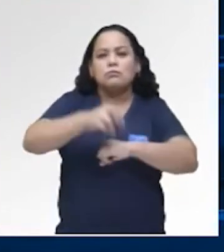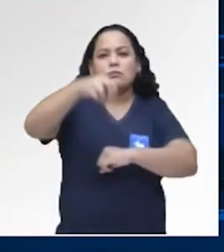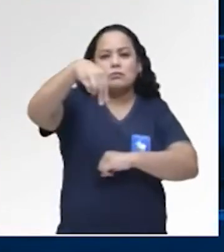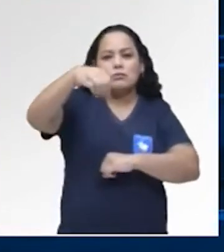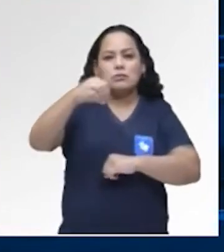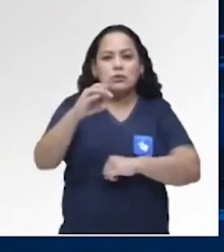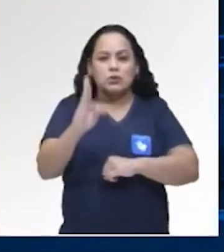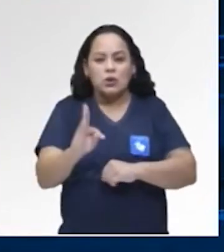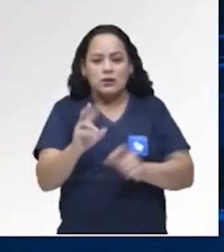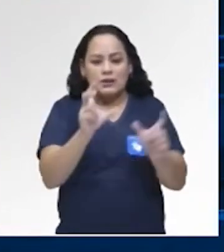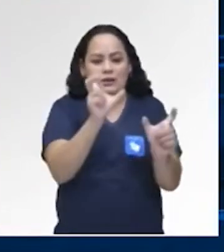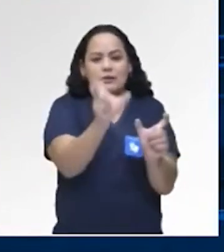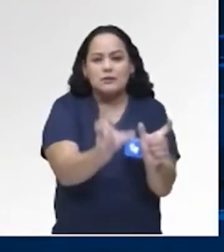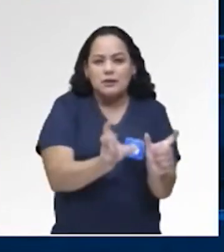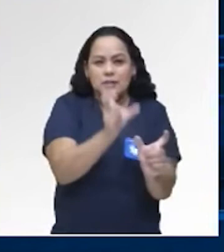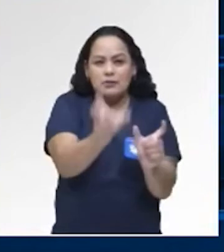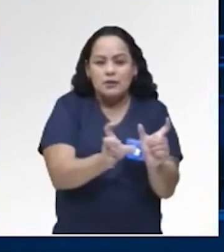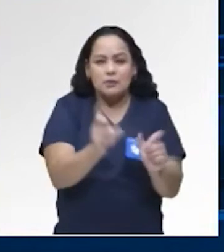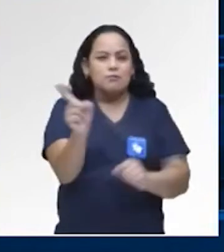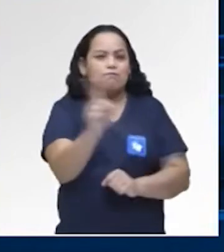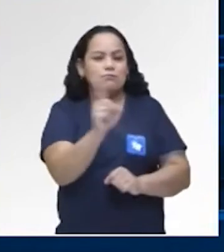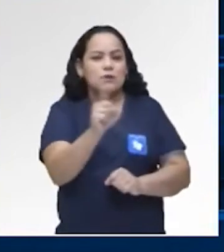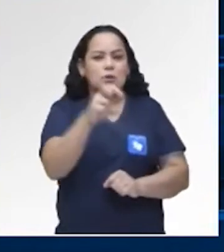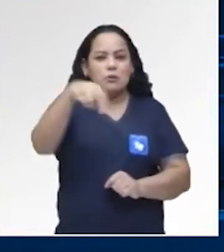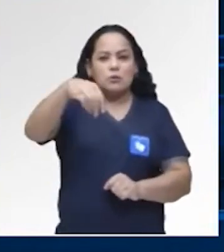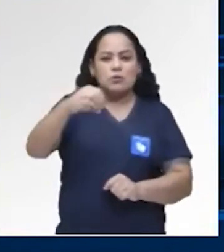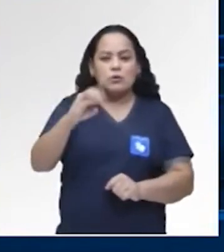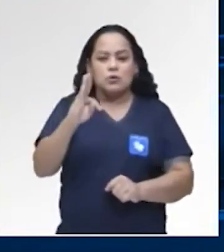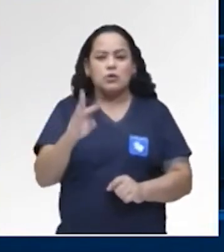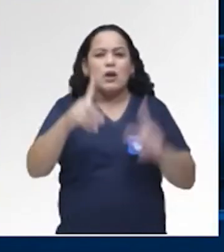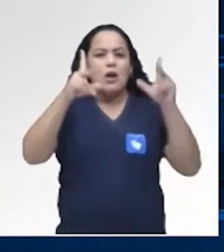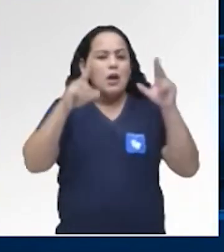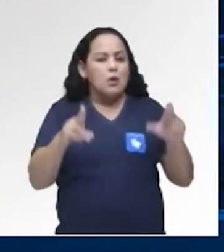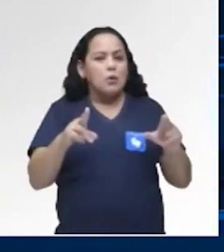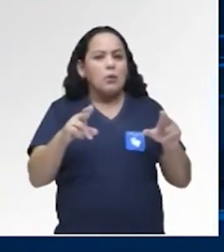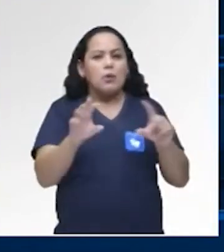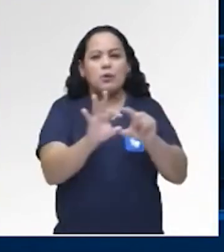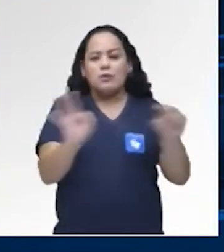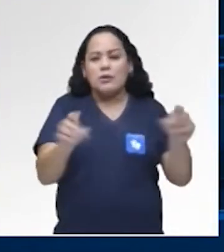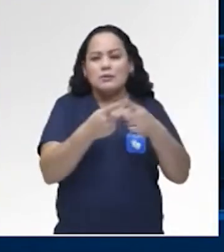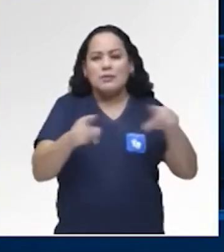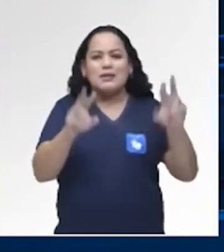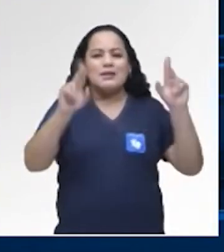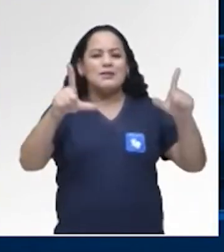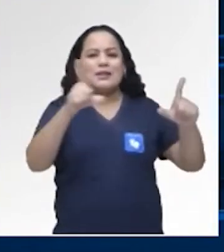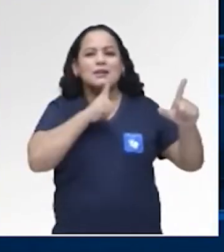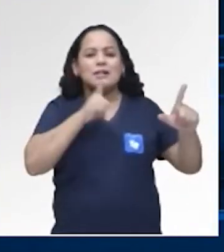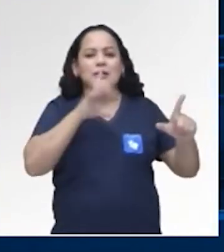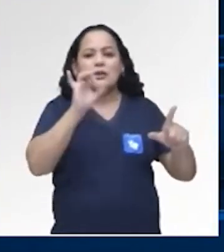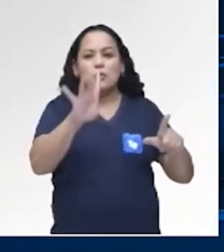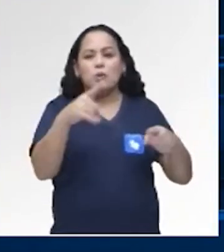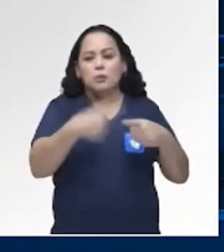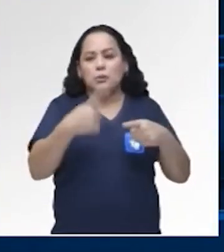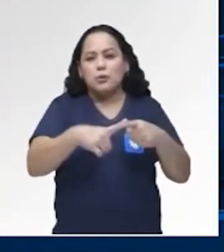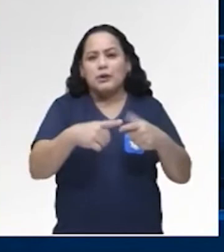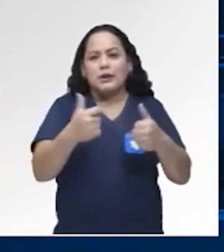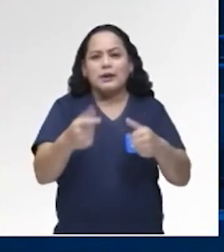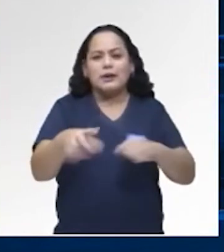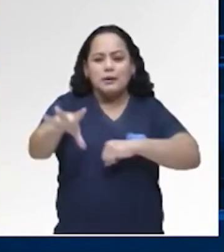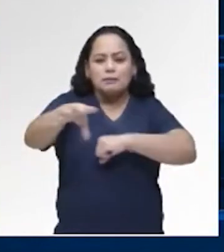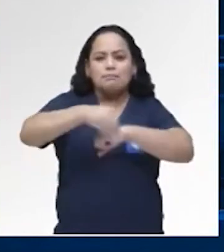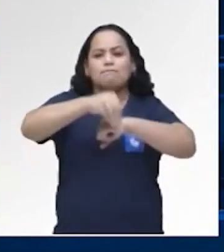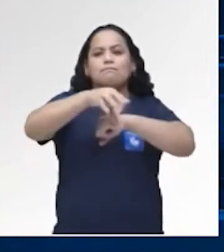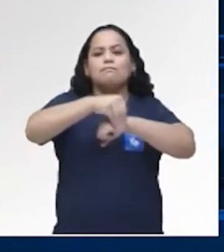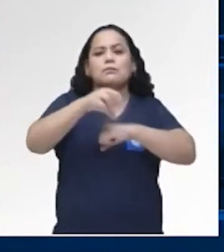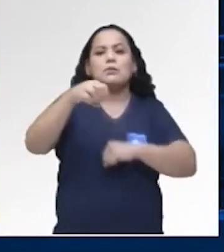negação not. É praticamente a mesma frase afirmativa, a diferença se dá pela presença, pelo acréscimo